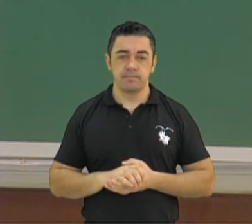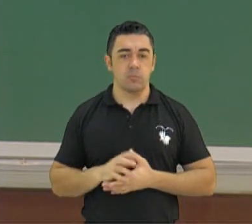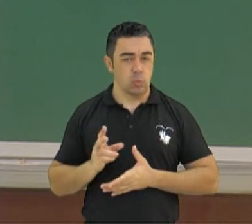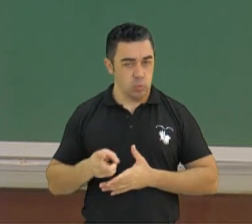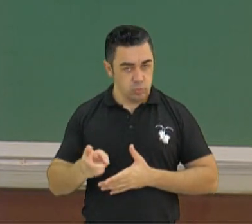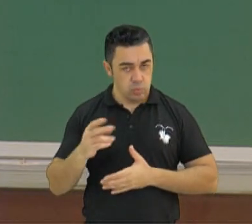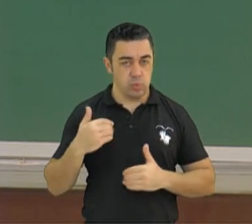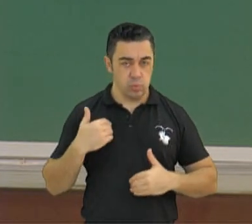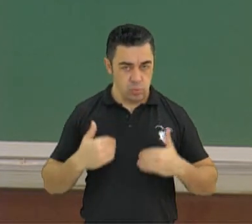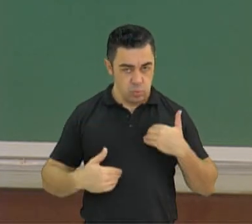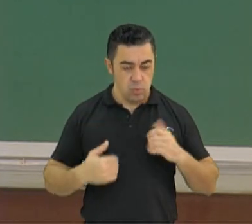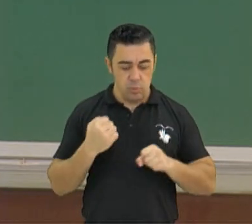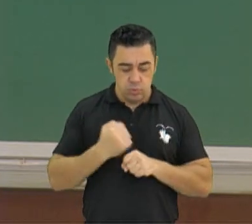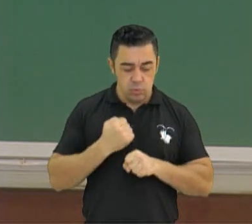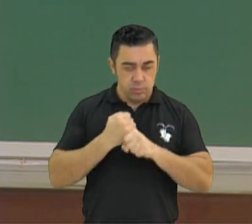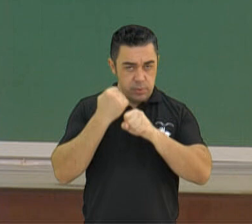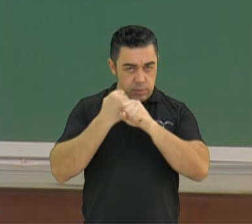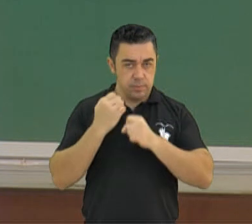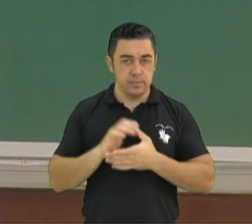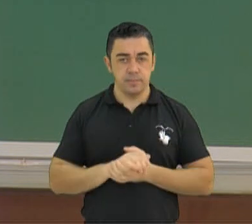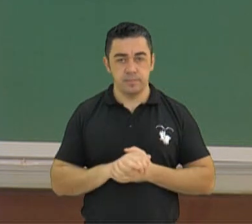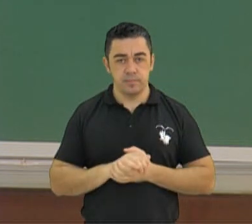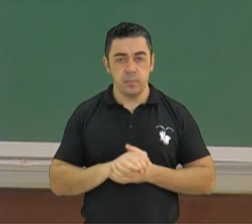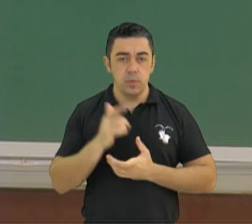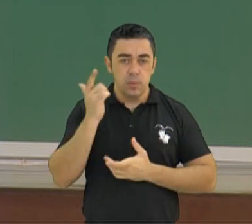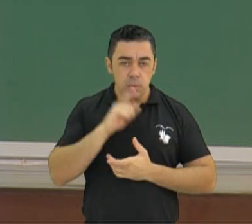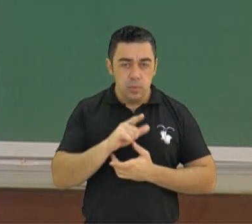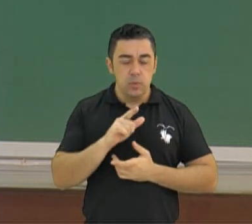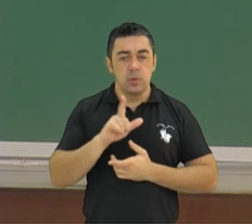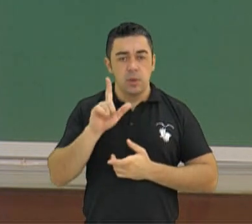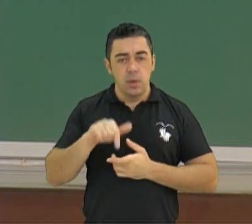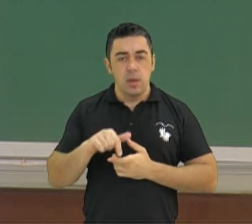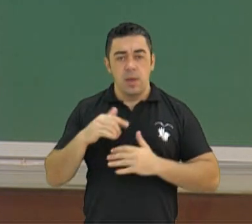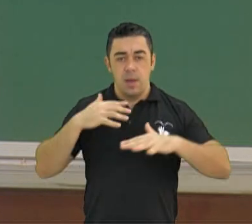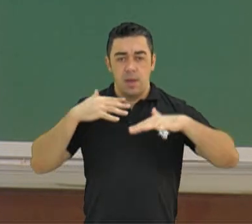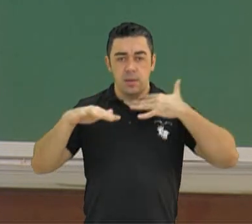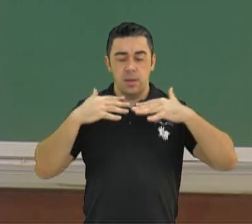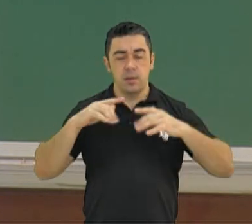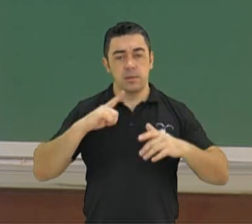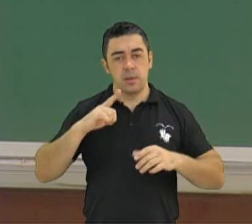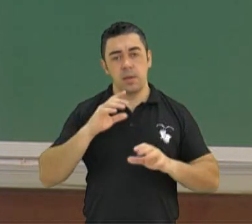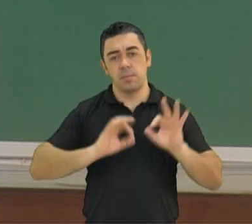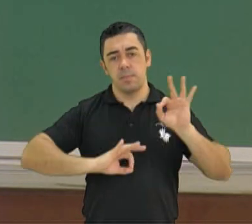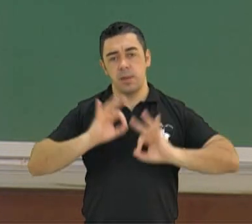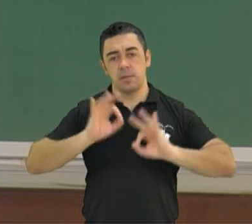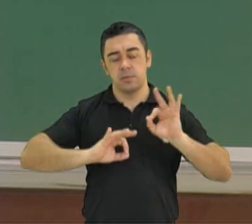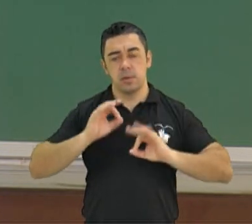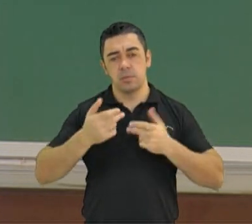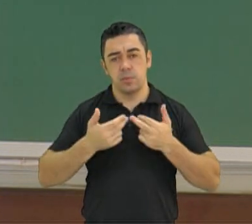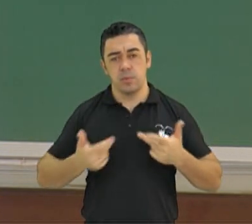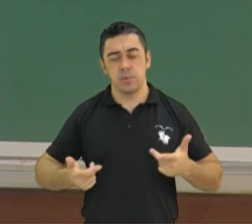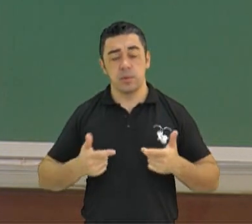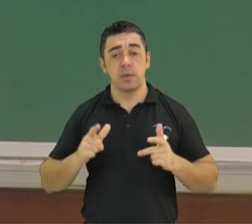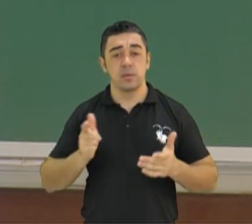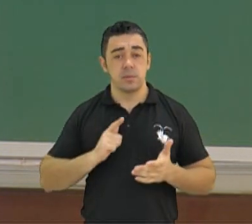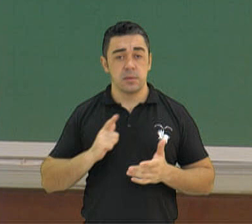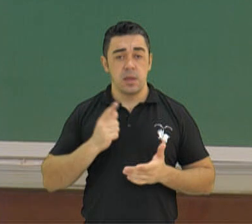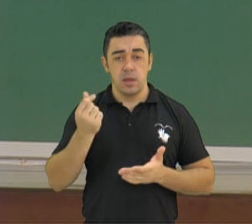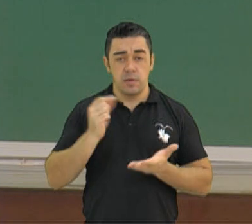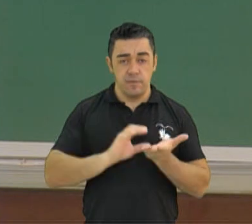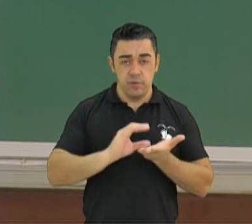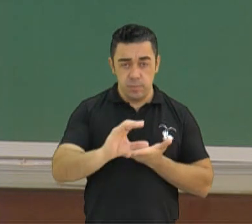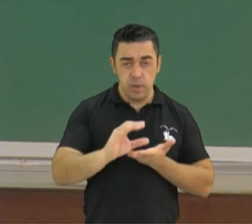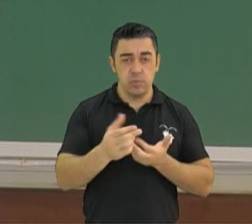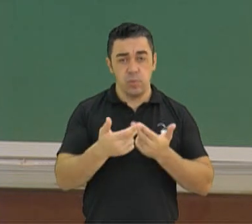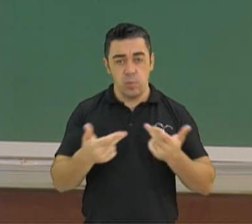Continuamos falando do corpo esculpido. As conquistas atléticas são planejadas como os negócios e recebem investimentos em